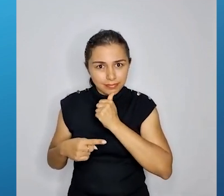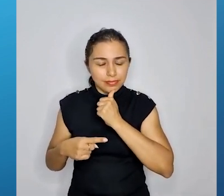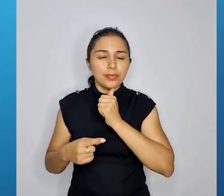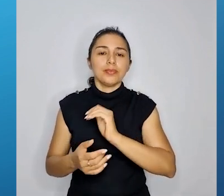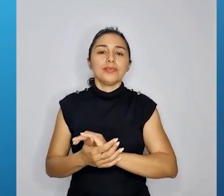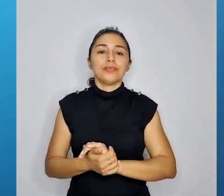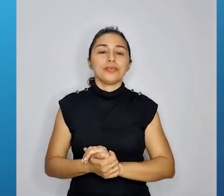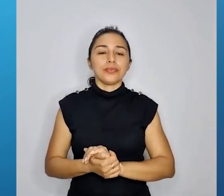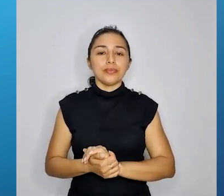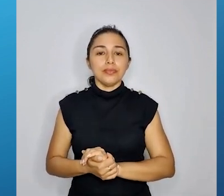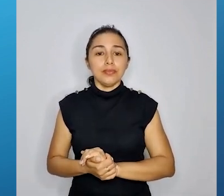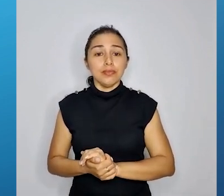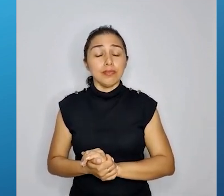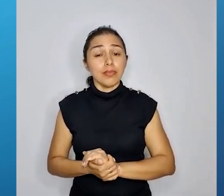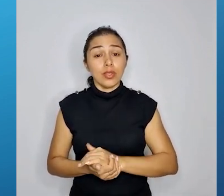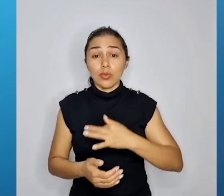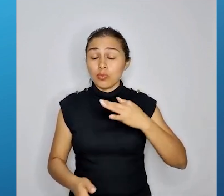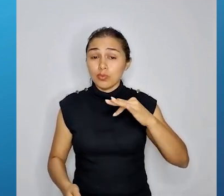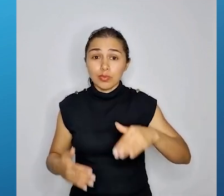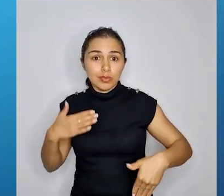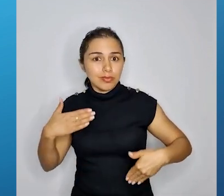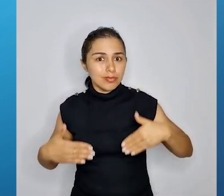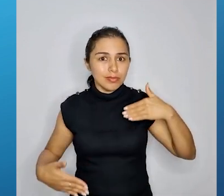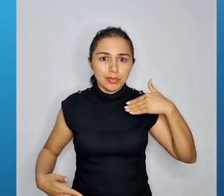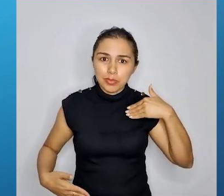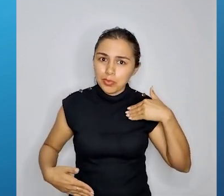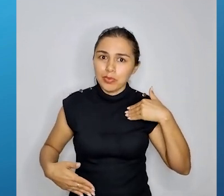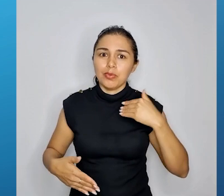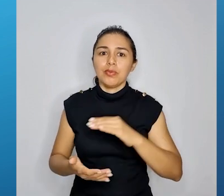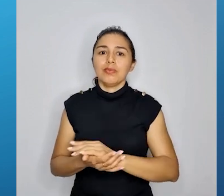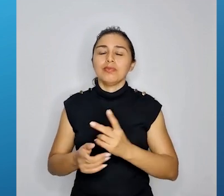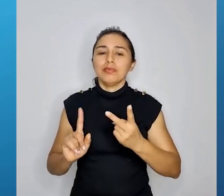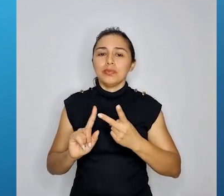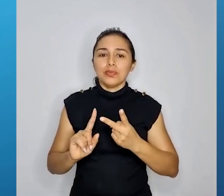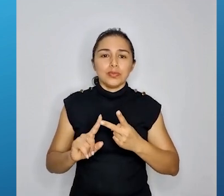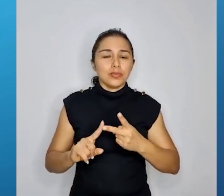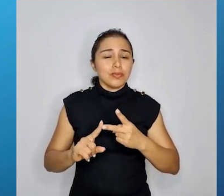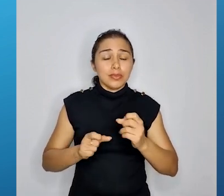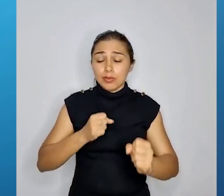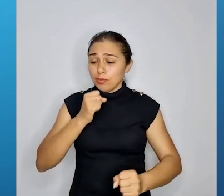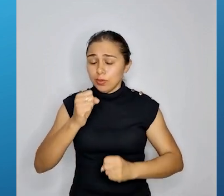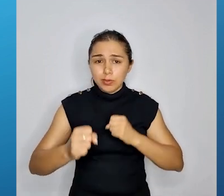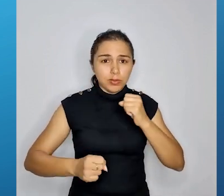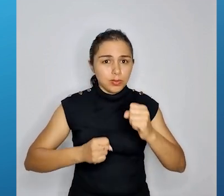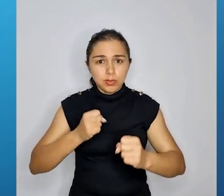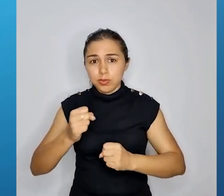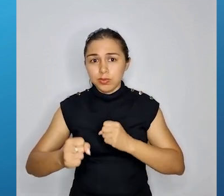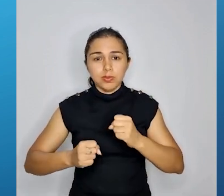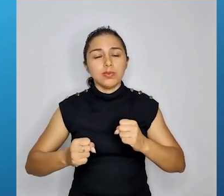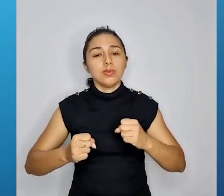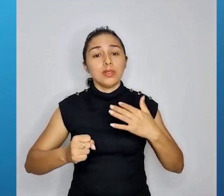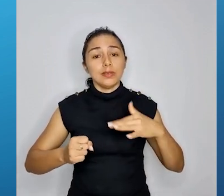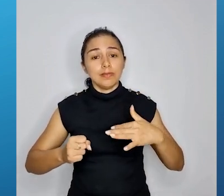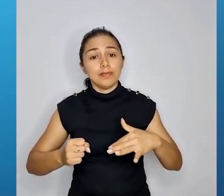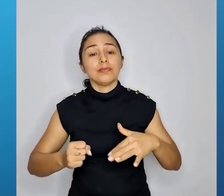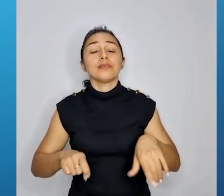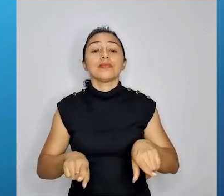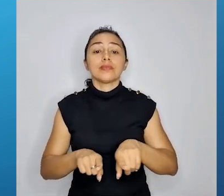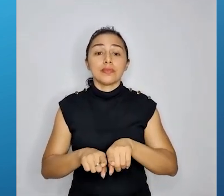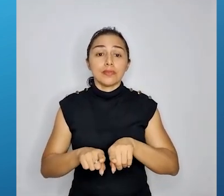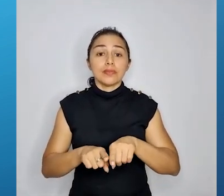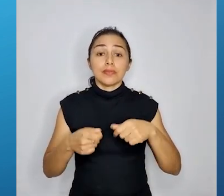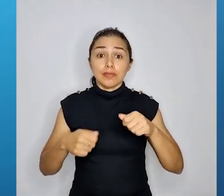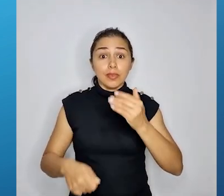mentalmente, para suportar as dores que vai aparecer durante o determinado momento da prova, né? Manter